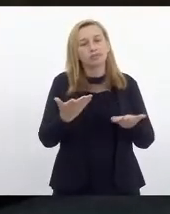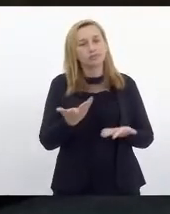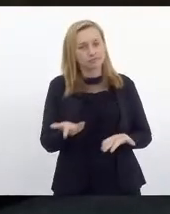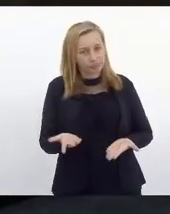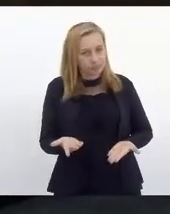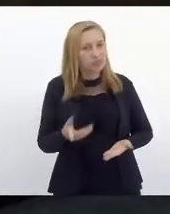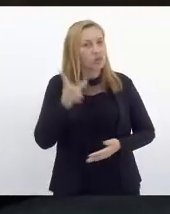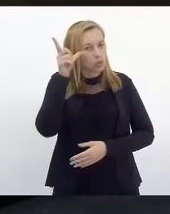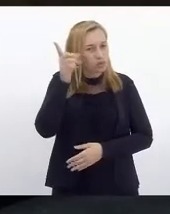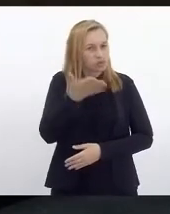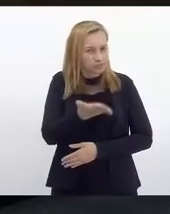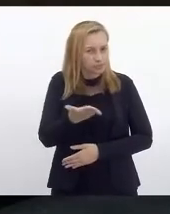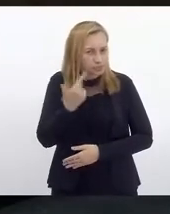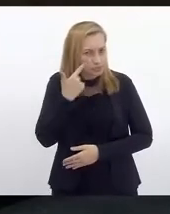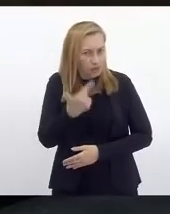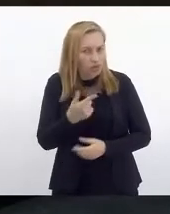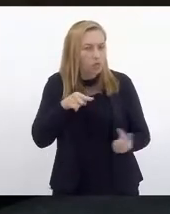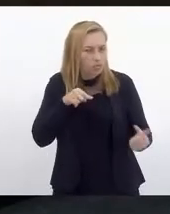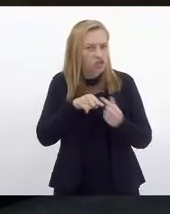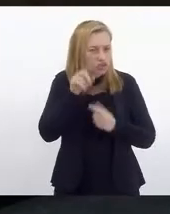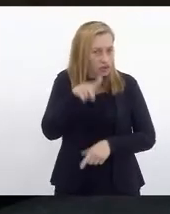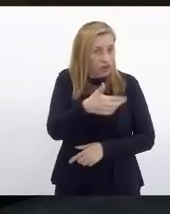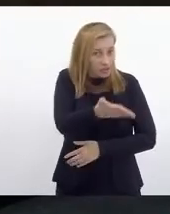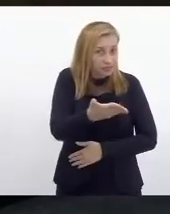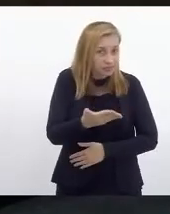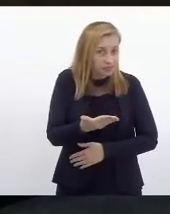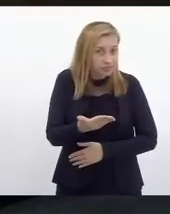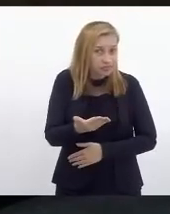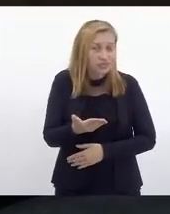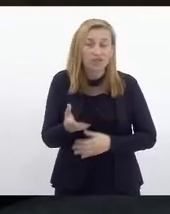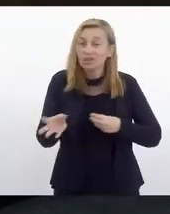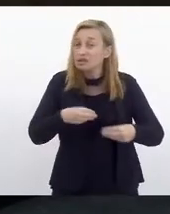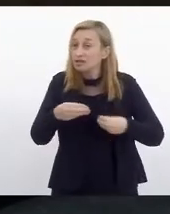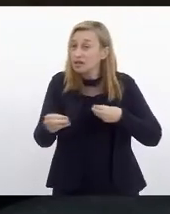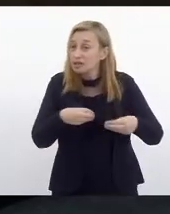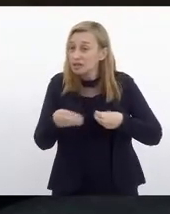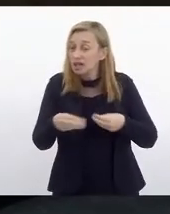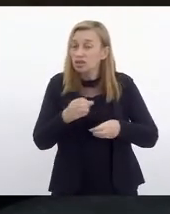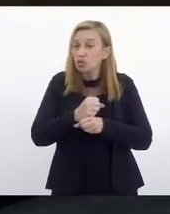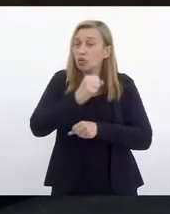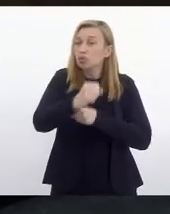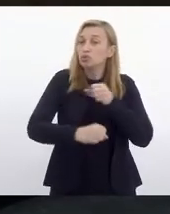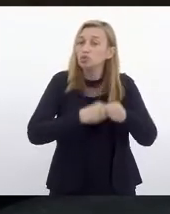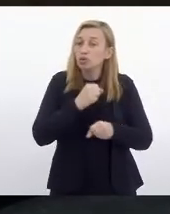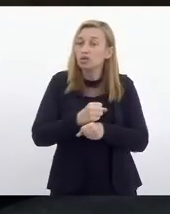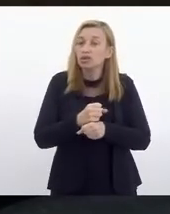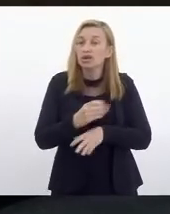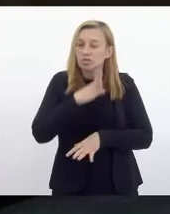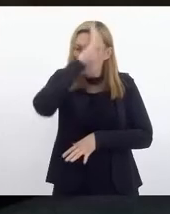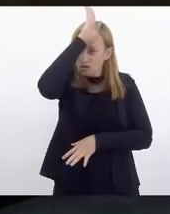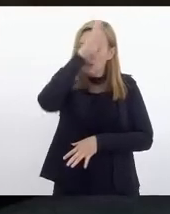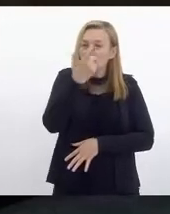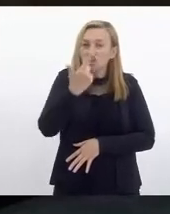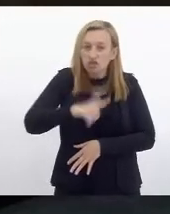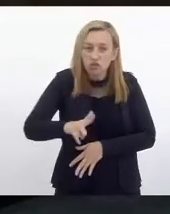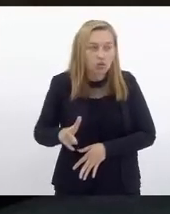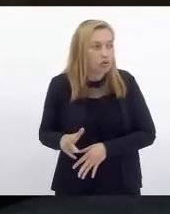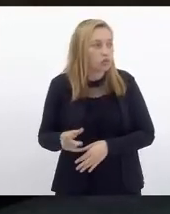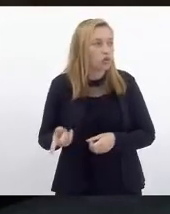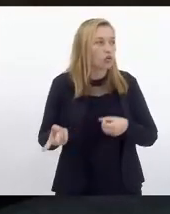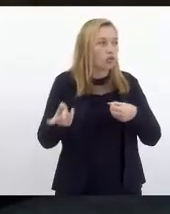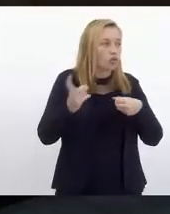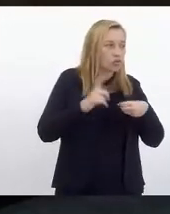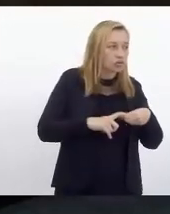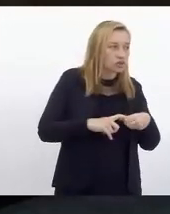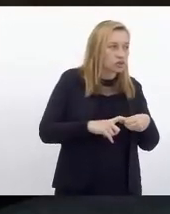Lucinha. O objetivo é esse, é fazer essa flexibilização para, no ano que vem, Bolsonaro tentar recuperar